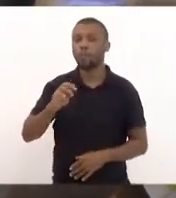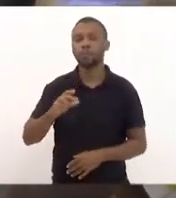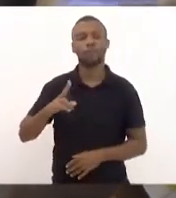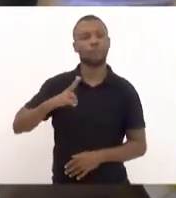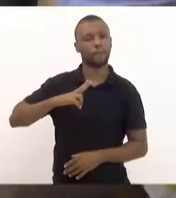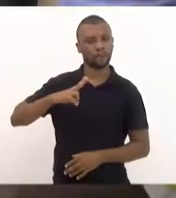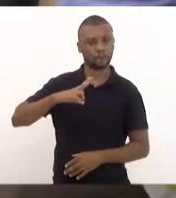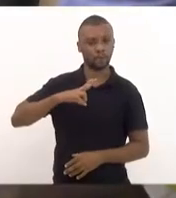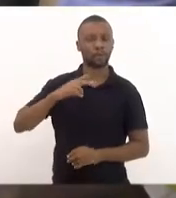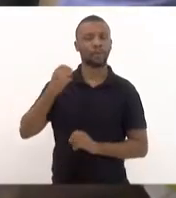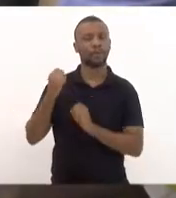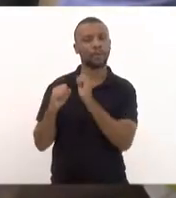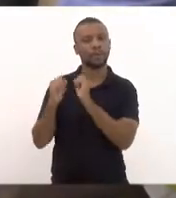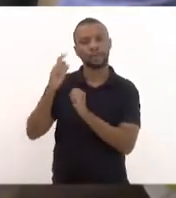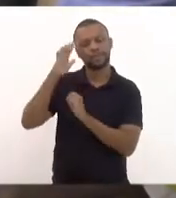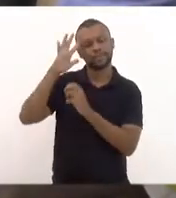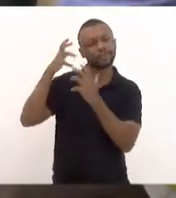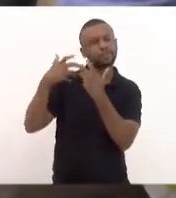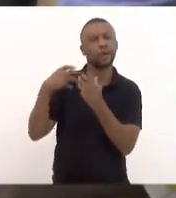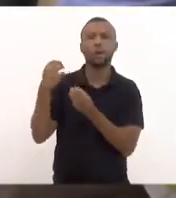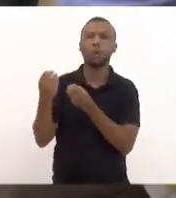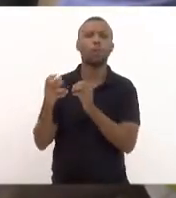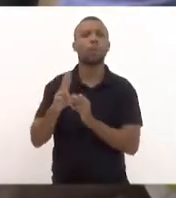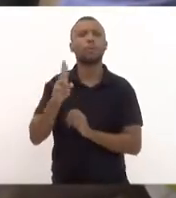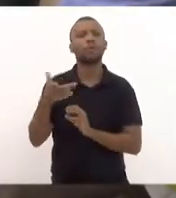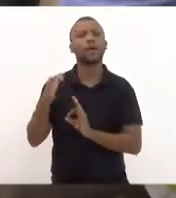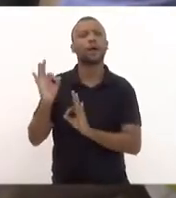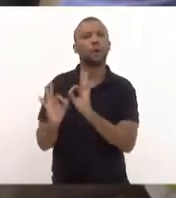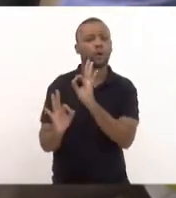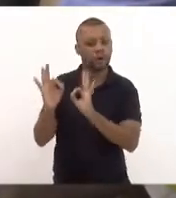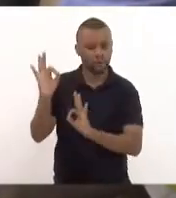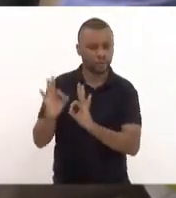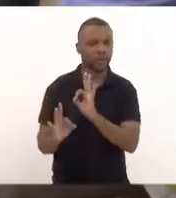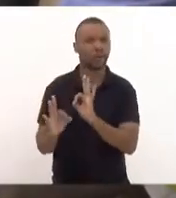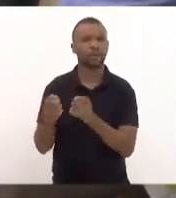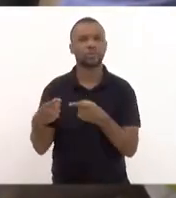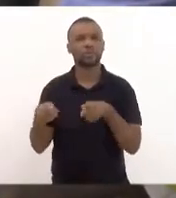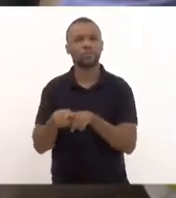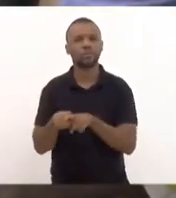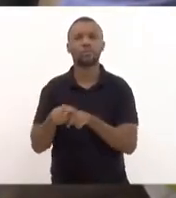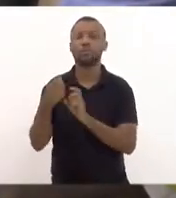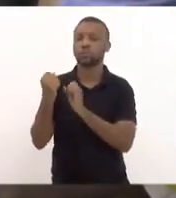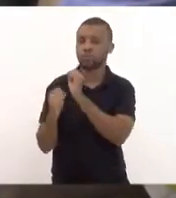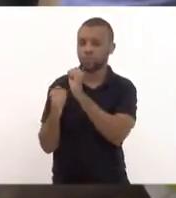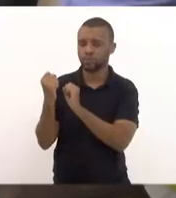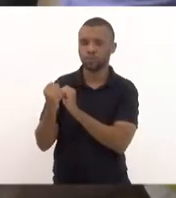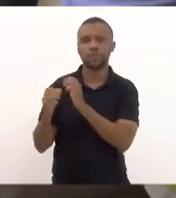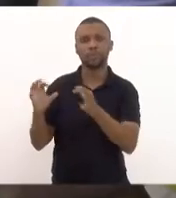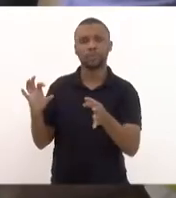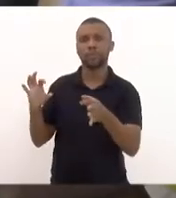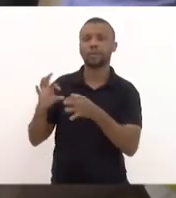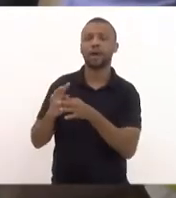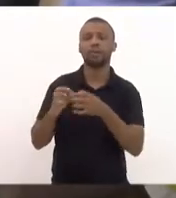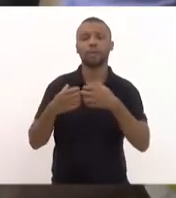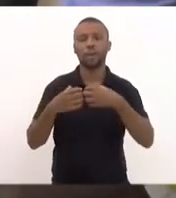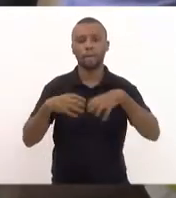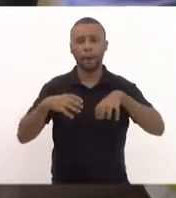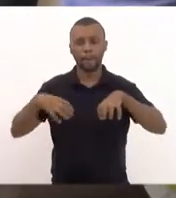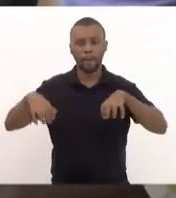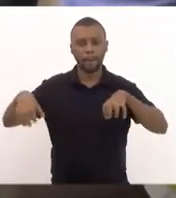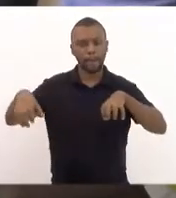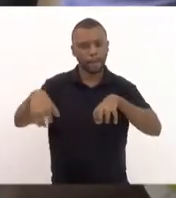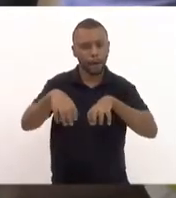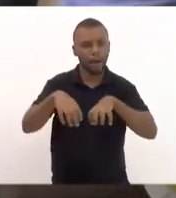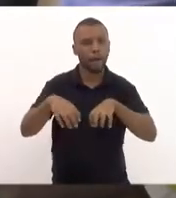pensar como usar aquilo de forma organizada também, também com indústrias vinculadas ao complexo petróleo e gás, né? Enfim, e a gente